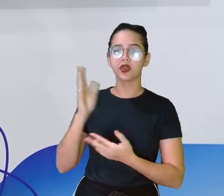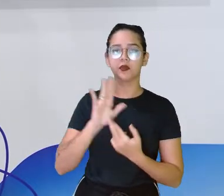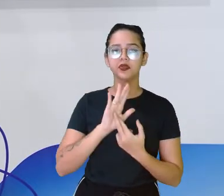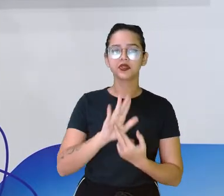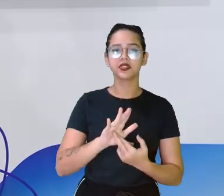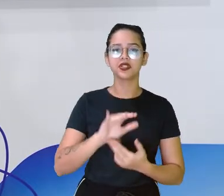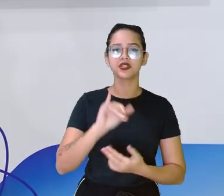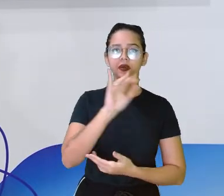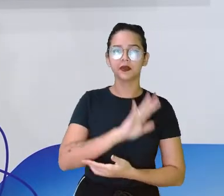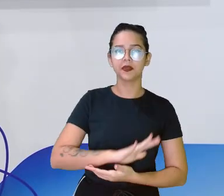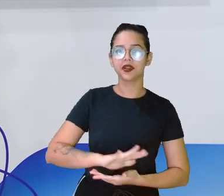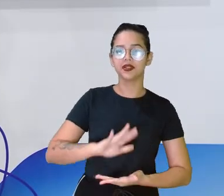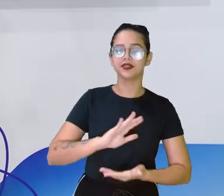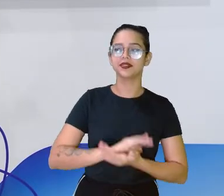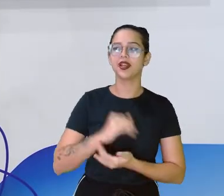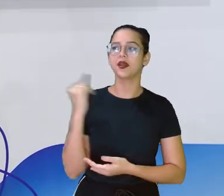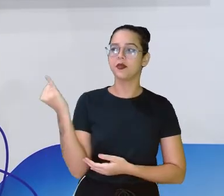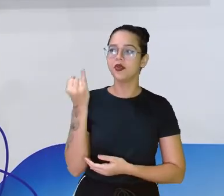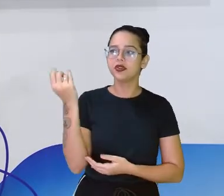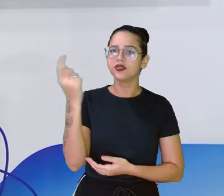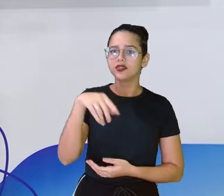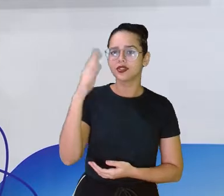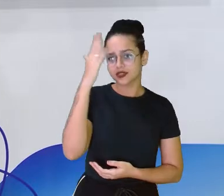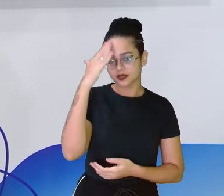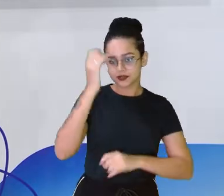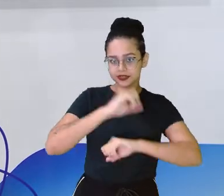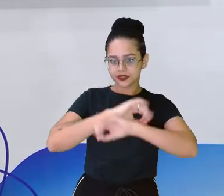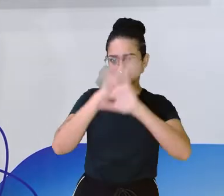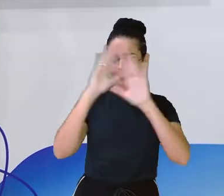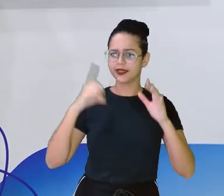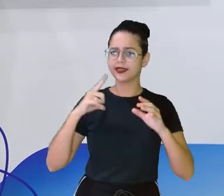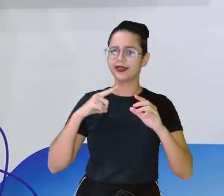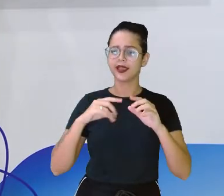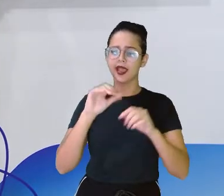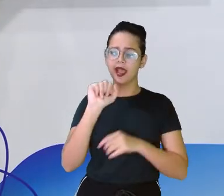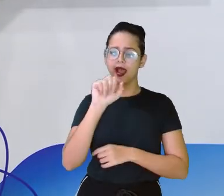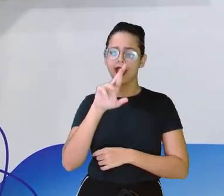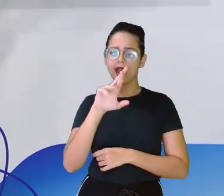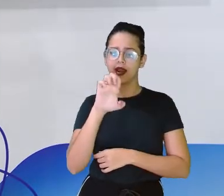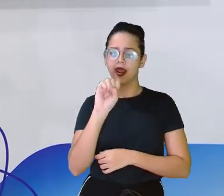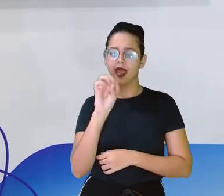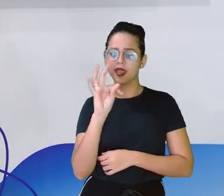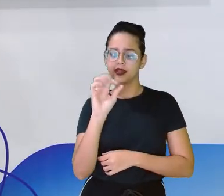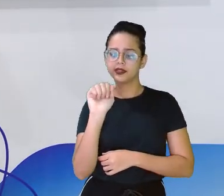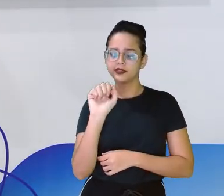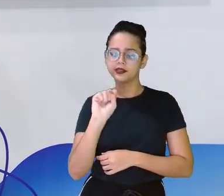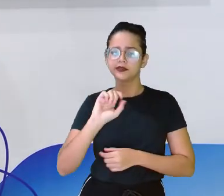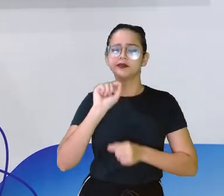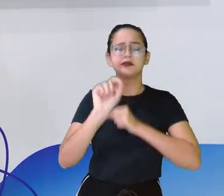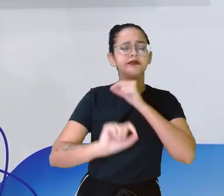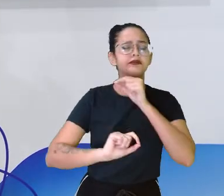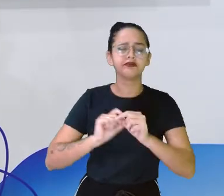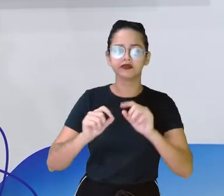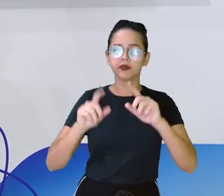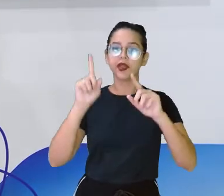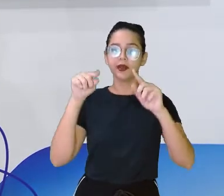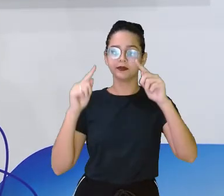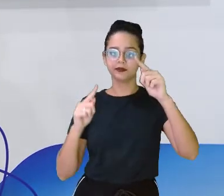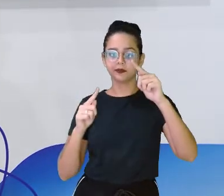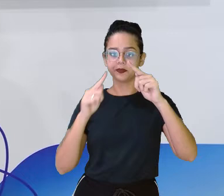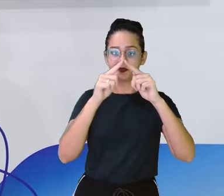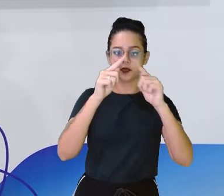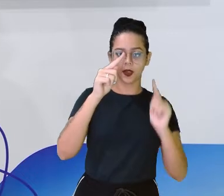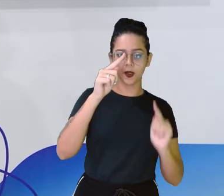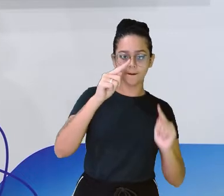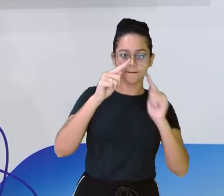representação, certo? Importantíssimo vocês saberem disso. Eu tenho as minhas arestas, que são os segmentos de reta, né, que liga